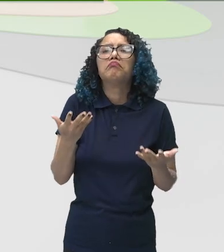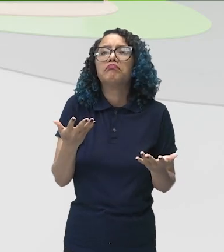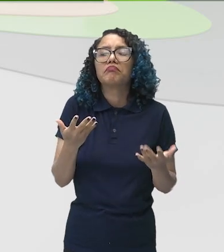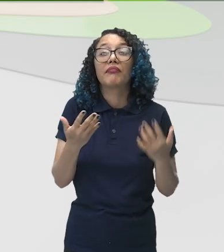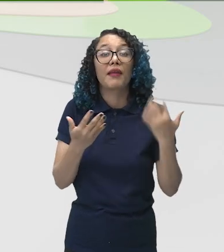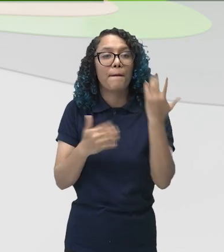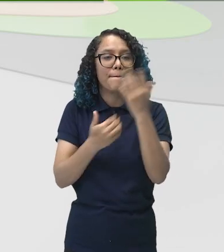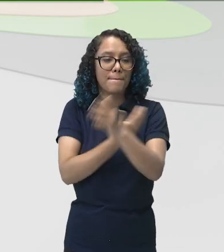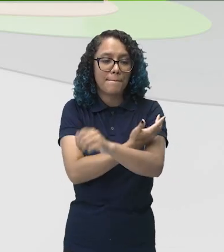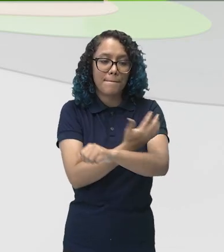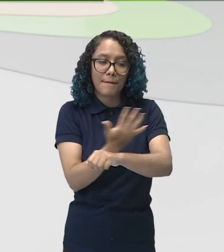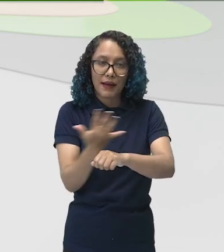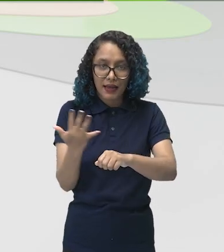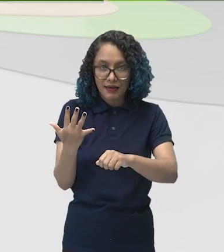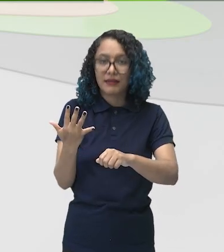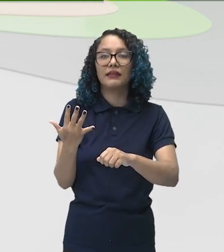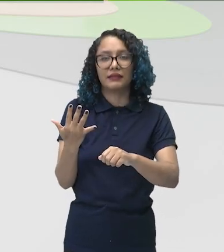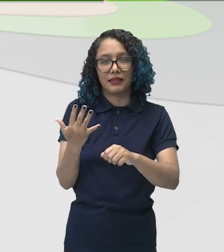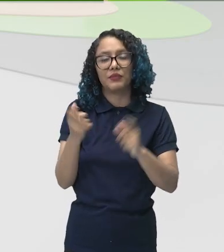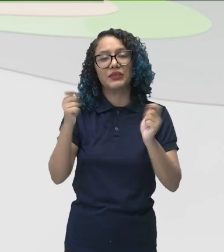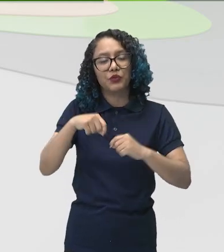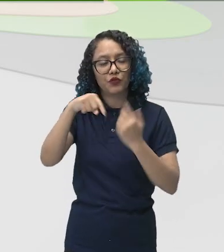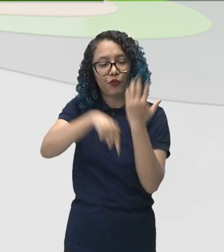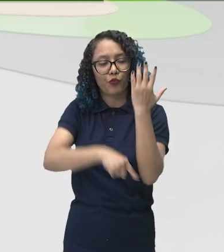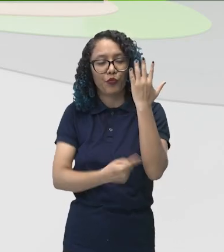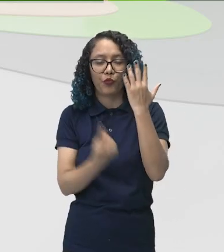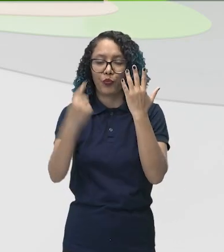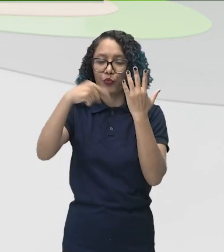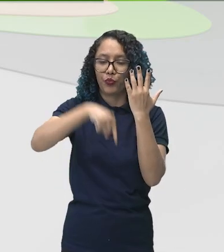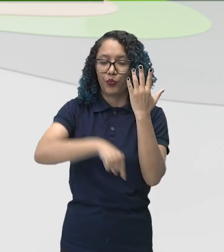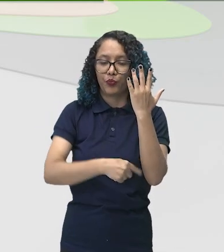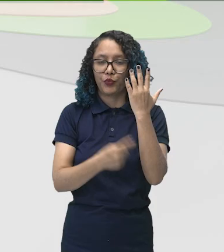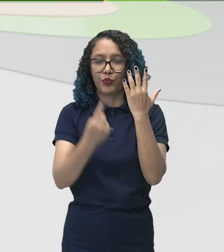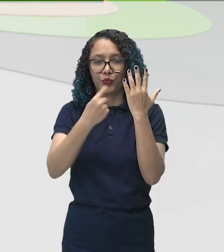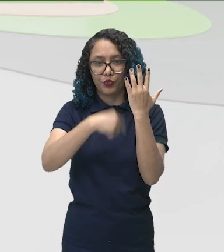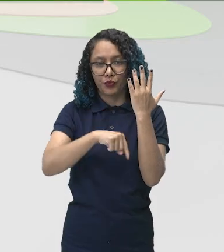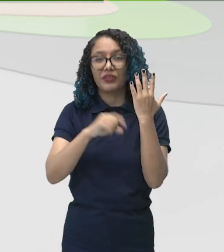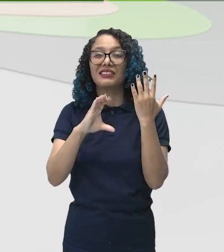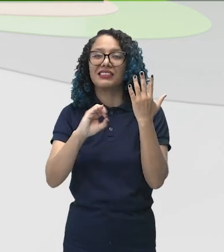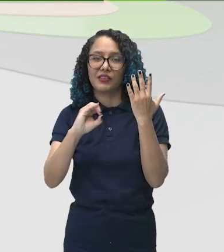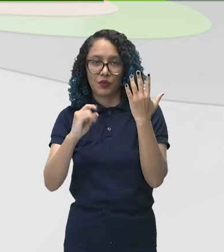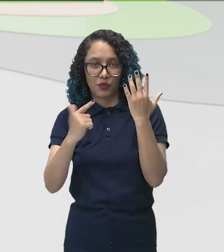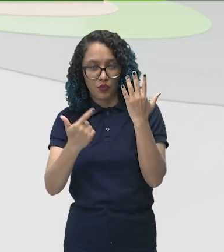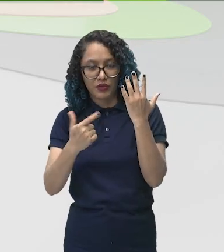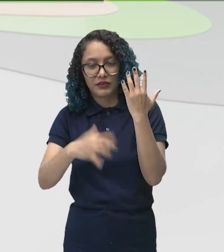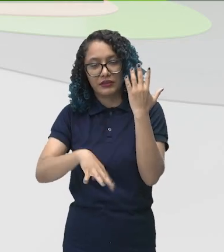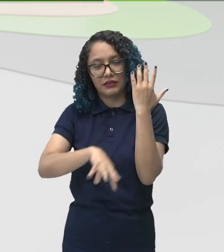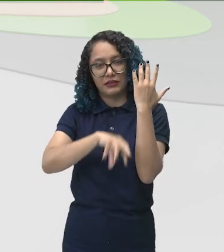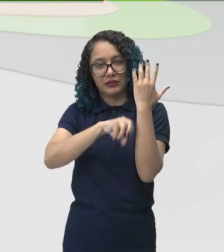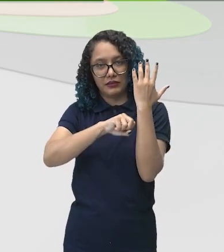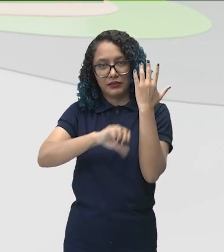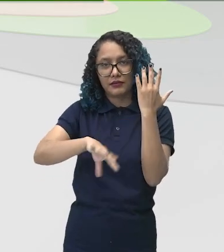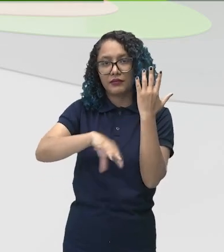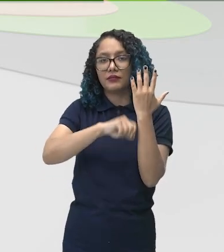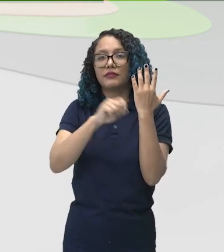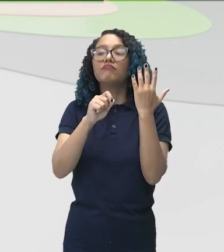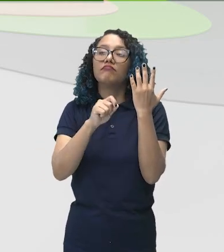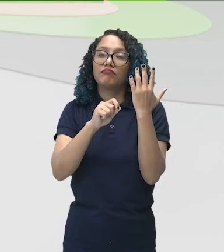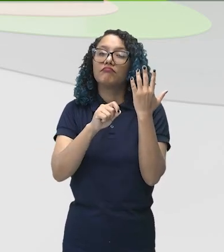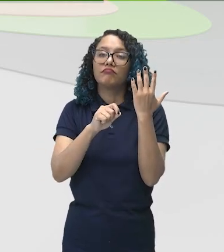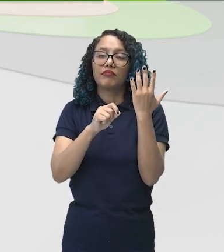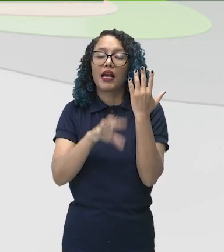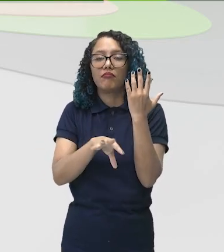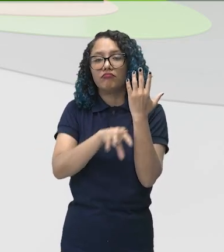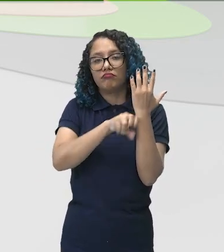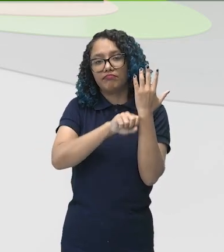a fotossíntese, ou seja, elas utilizam, por sua vez, o dióxido de carbono para o seu processo de respiração